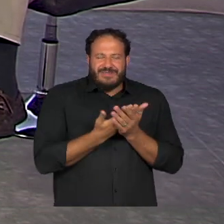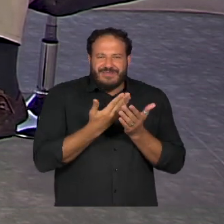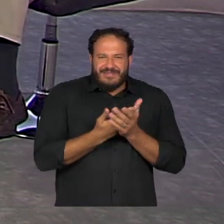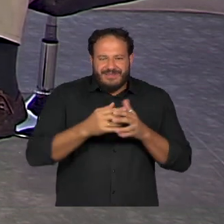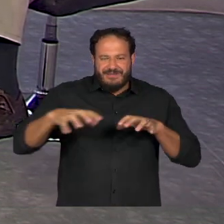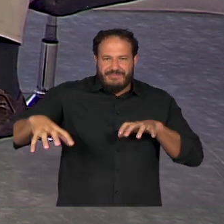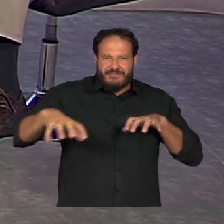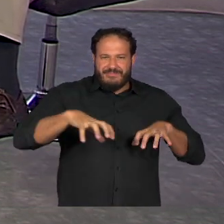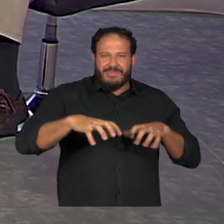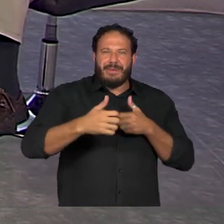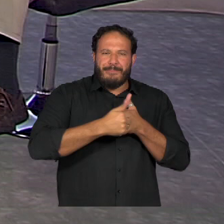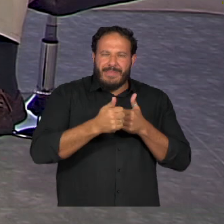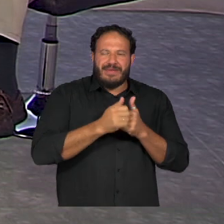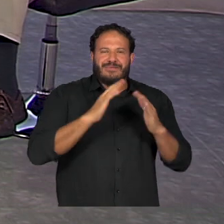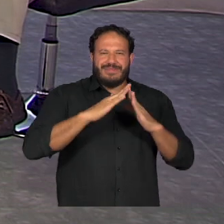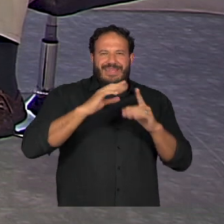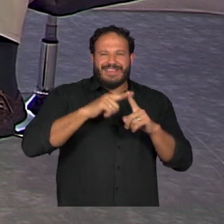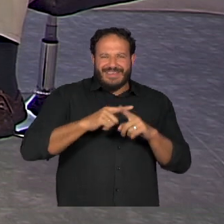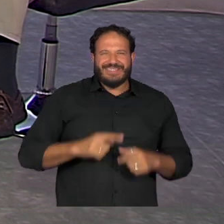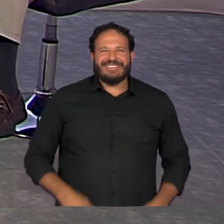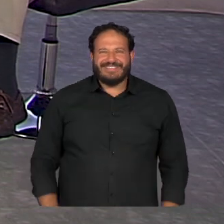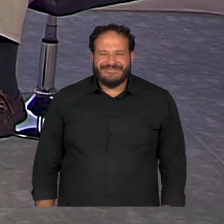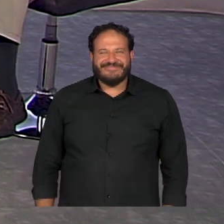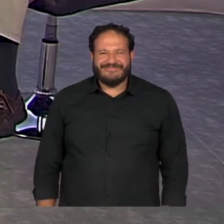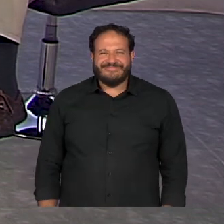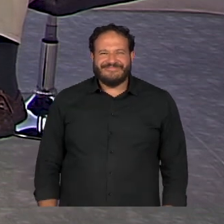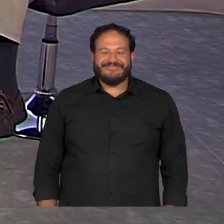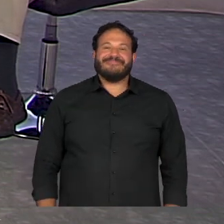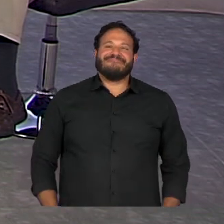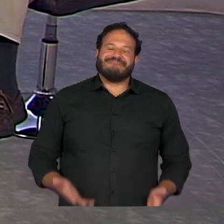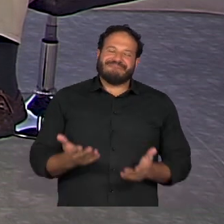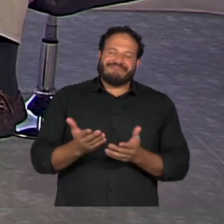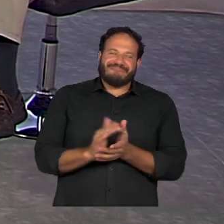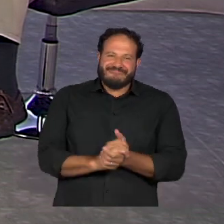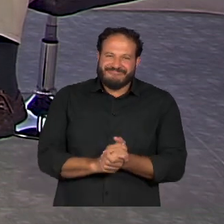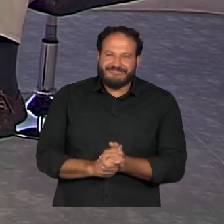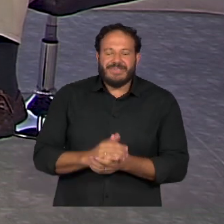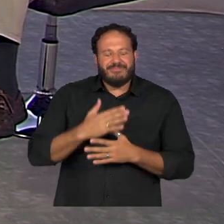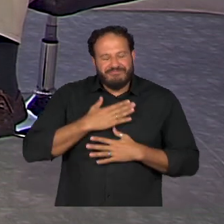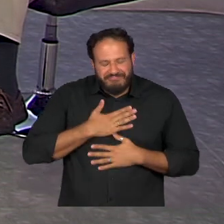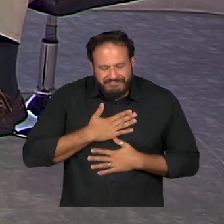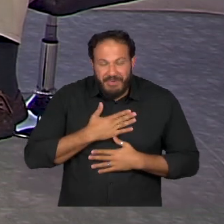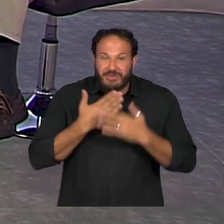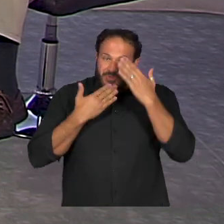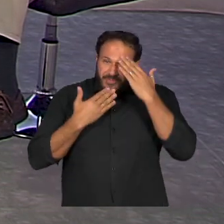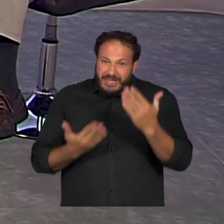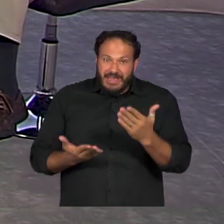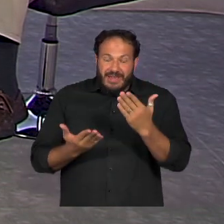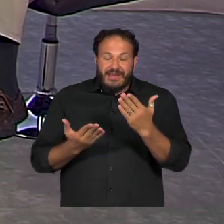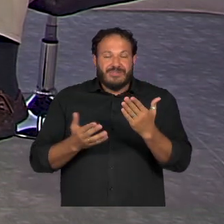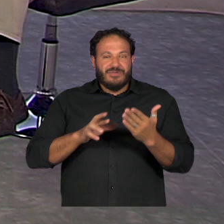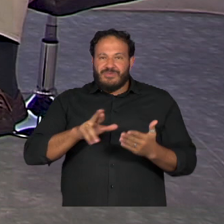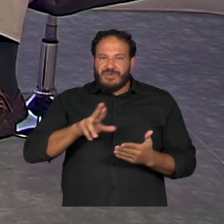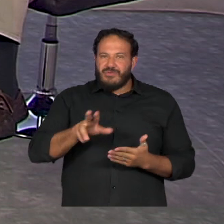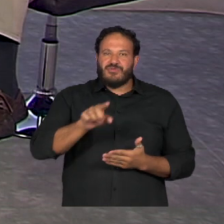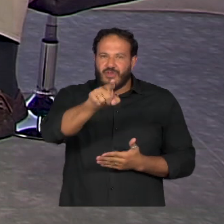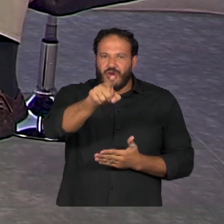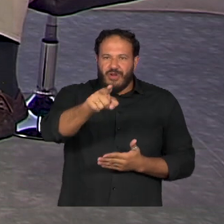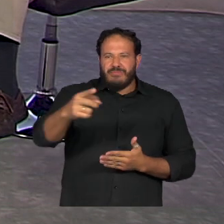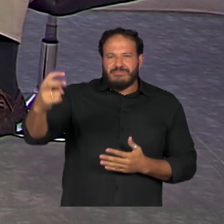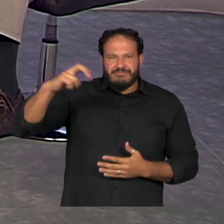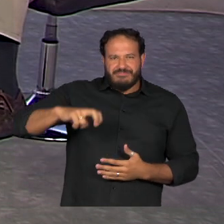frente à Igreja São João de Brito Ok Bento Olha o meu muito obrigada vai não apenas pela sua